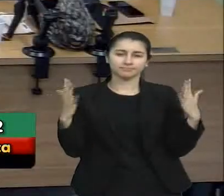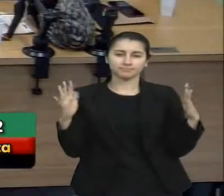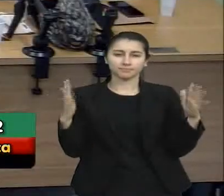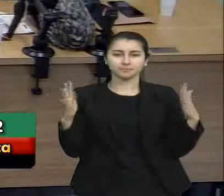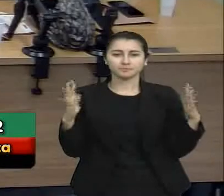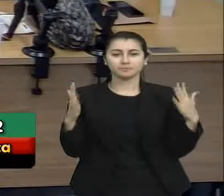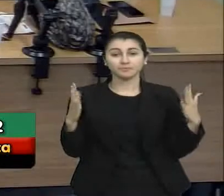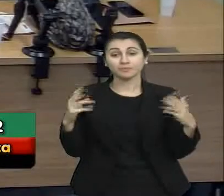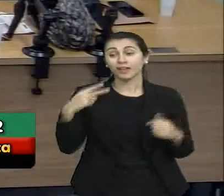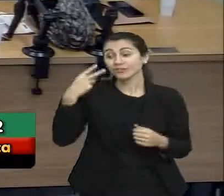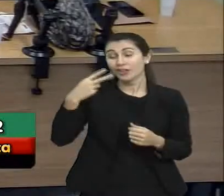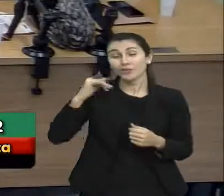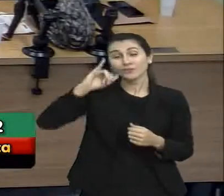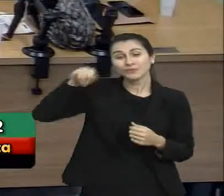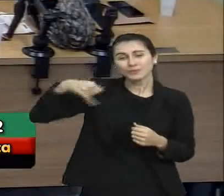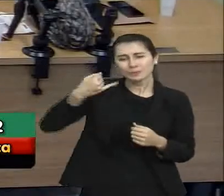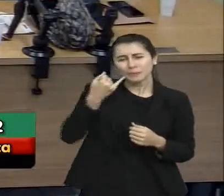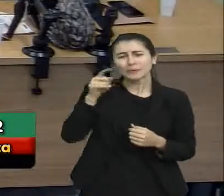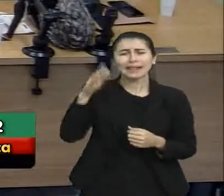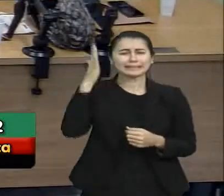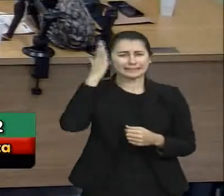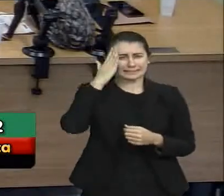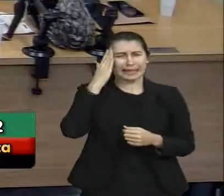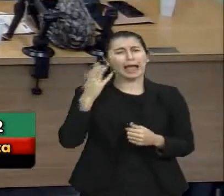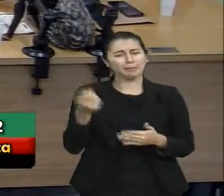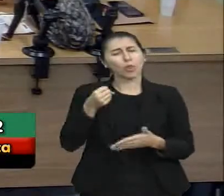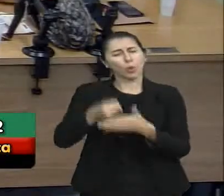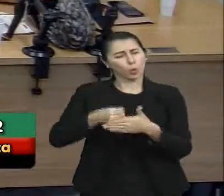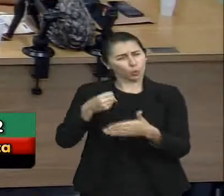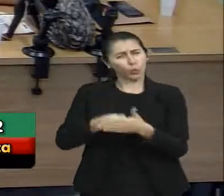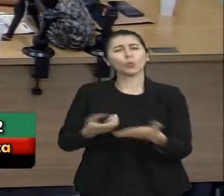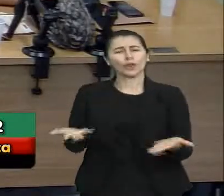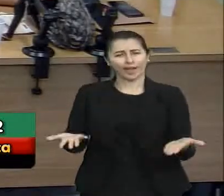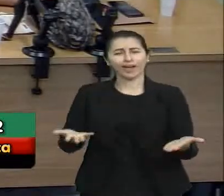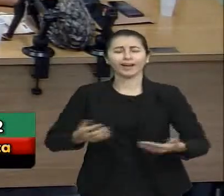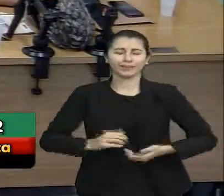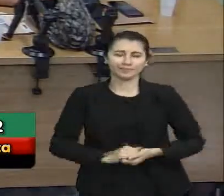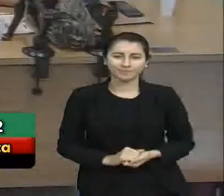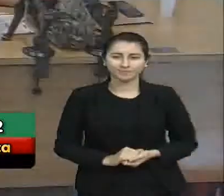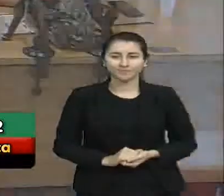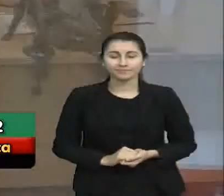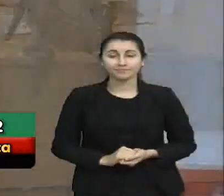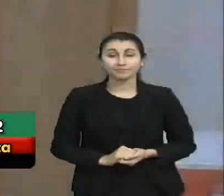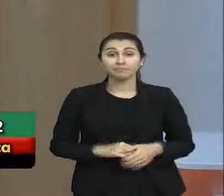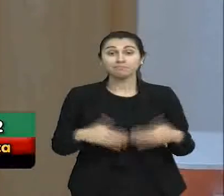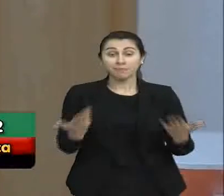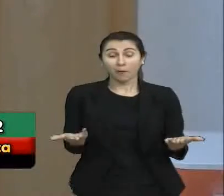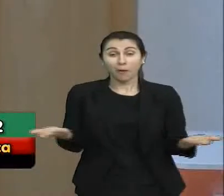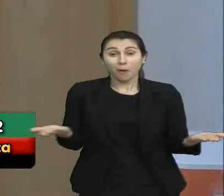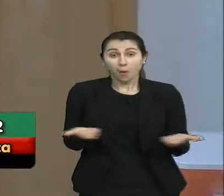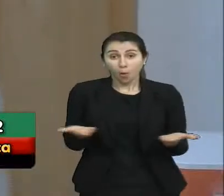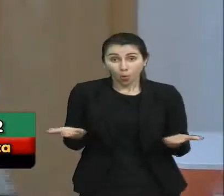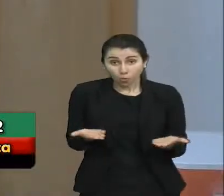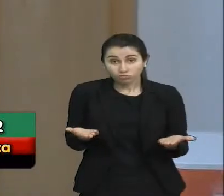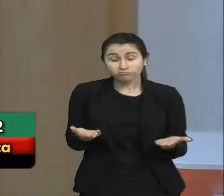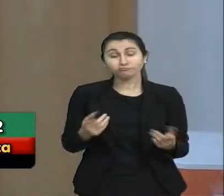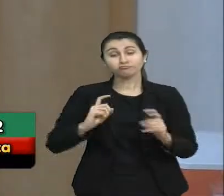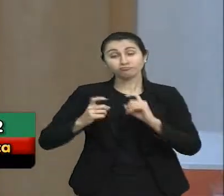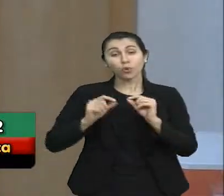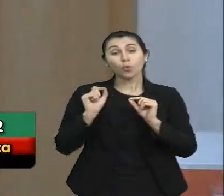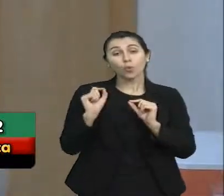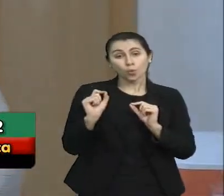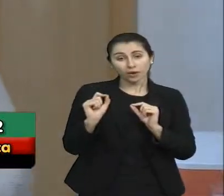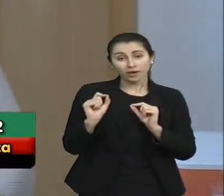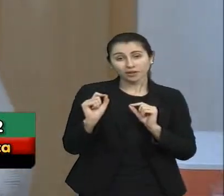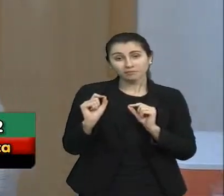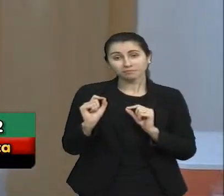A vereadora Juliana sabe bem, né? É luta. Bom, nós estamos aqui para fazer...